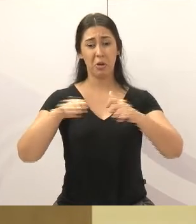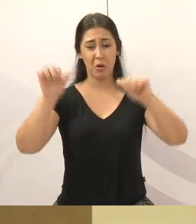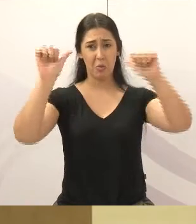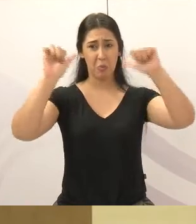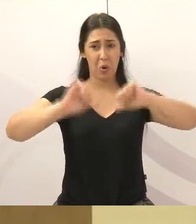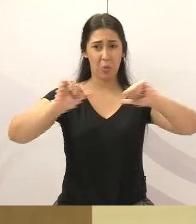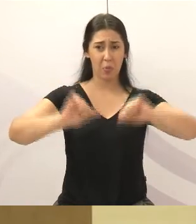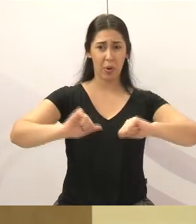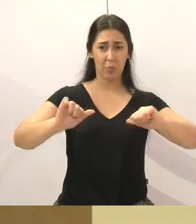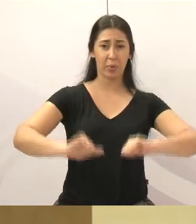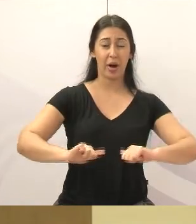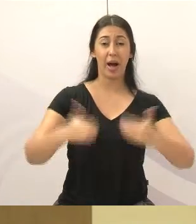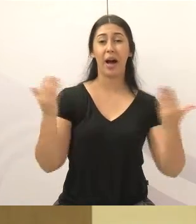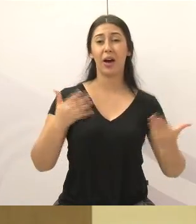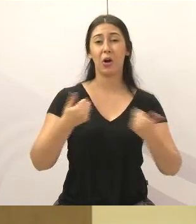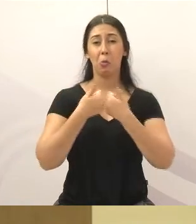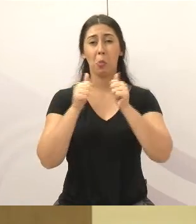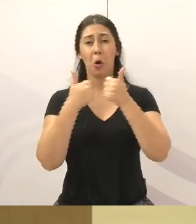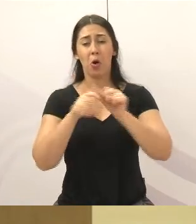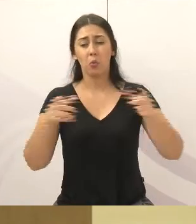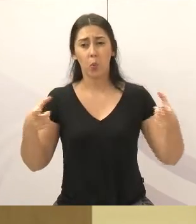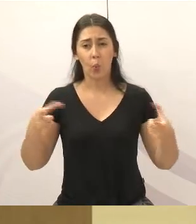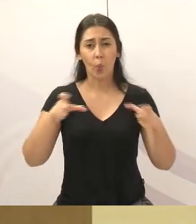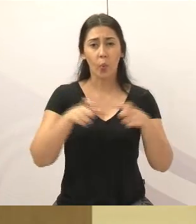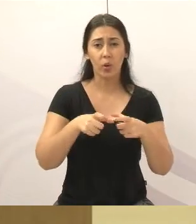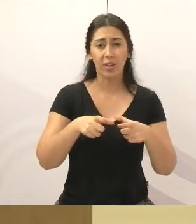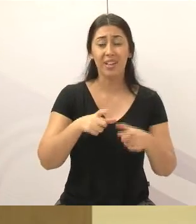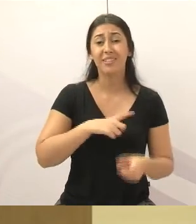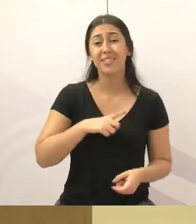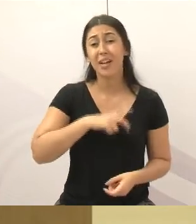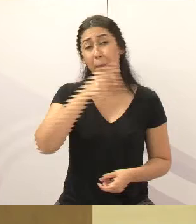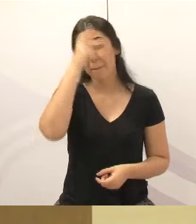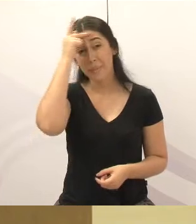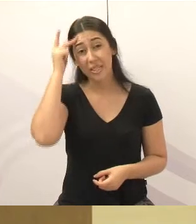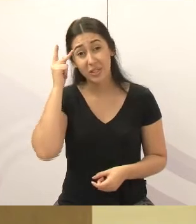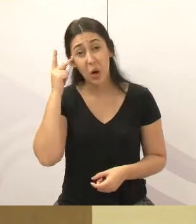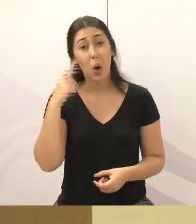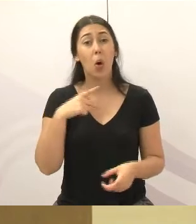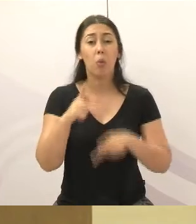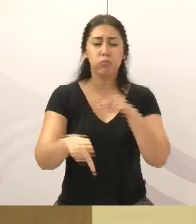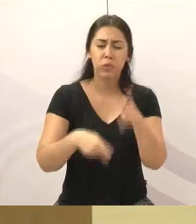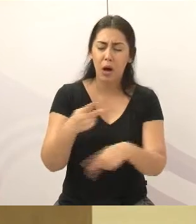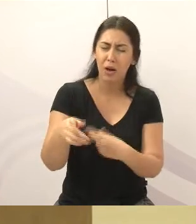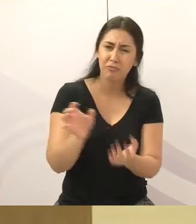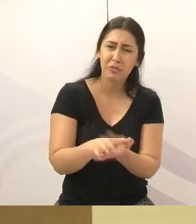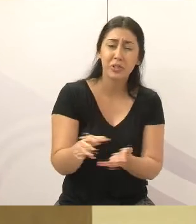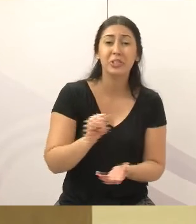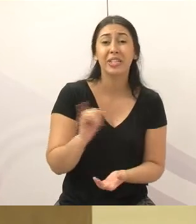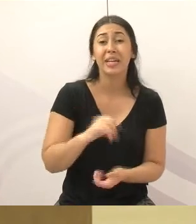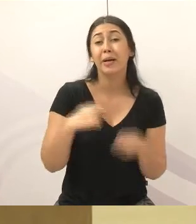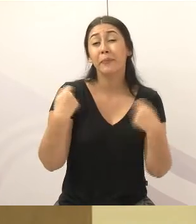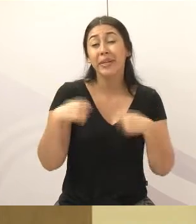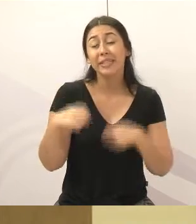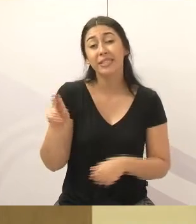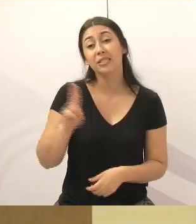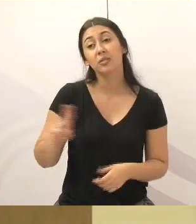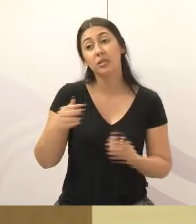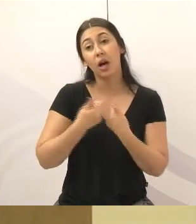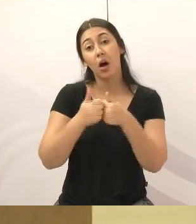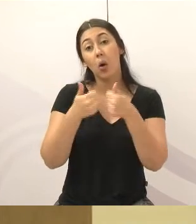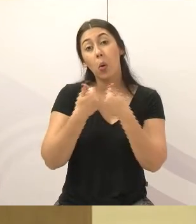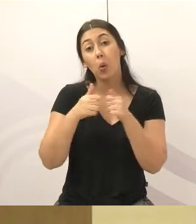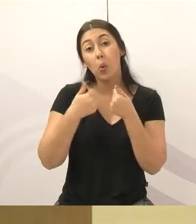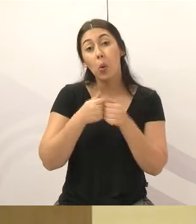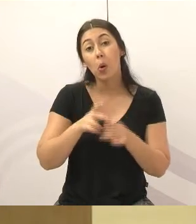o número de linhas de ônibus, e muitos jacarienses estão expostos a essa possibilidade